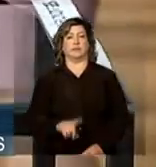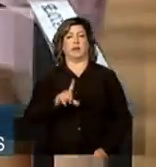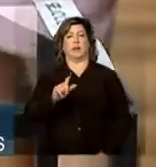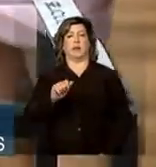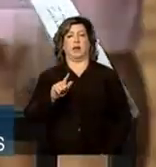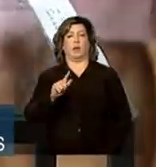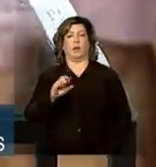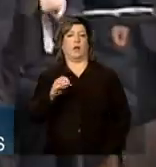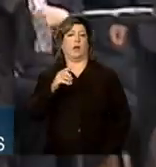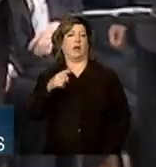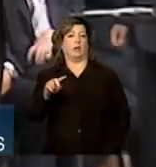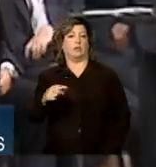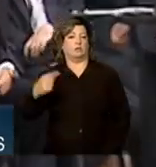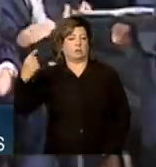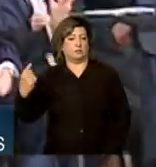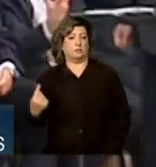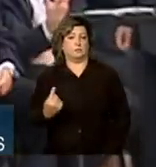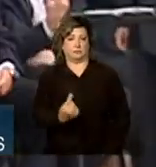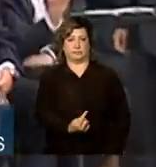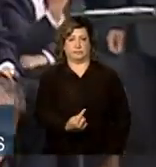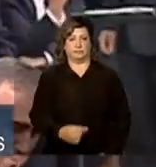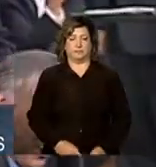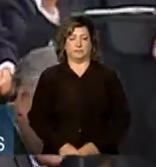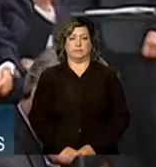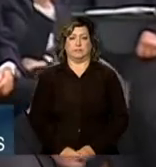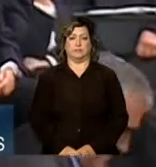Lagoão, Algilson Andrade da Silva,